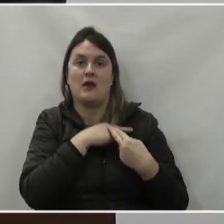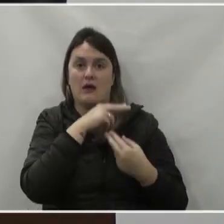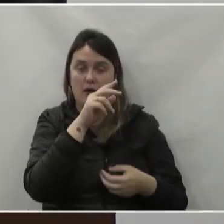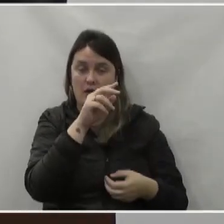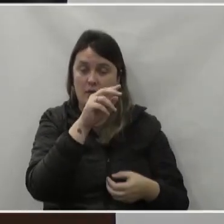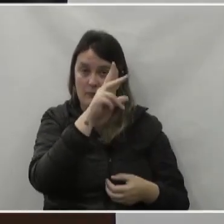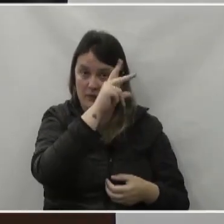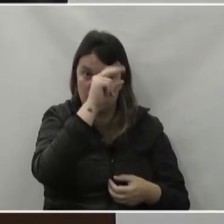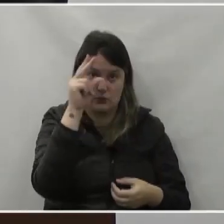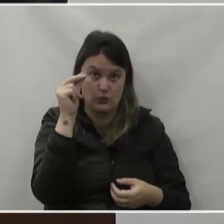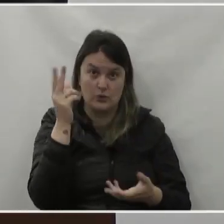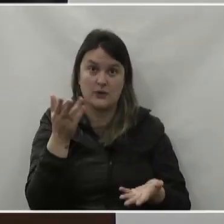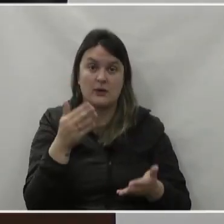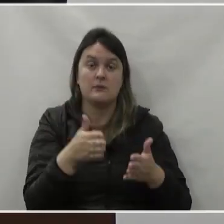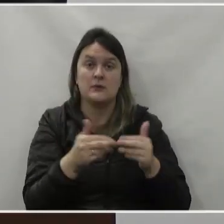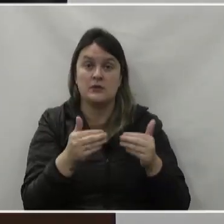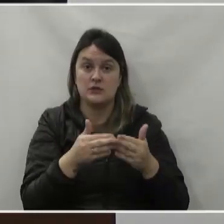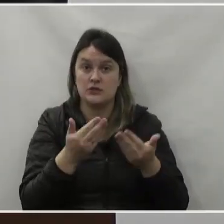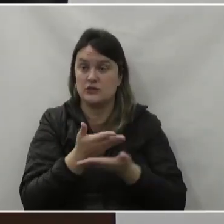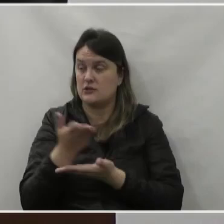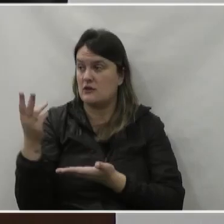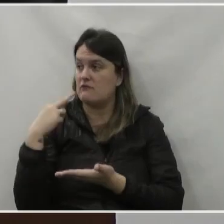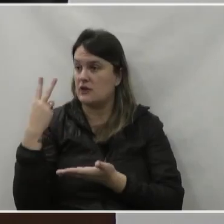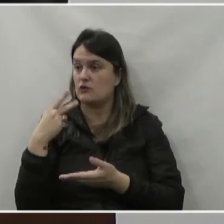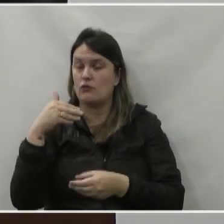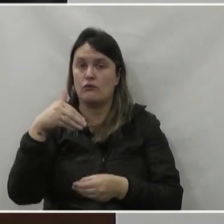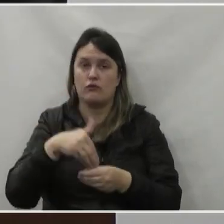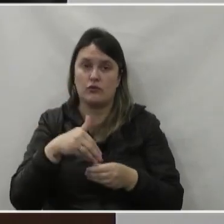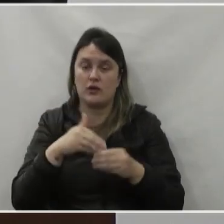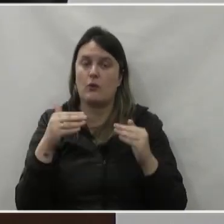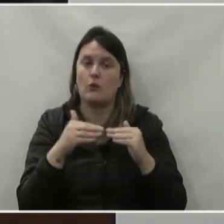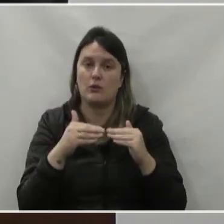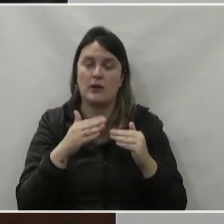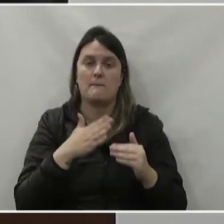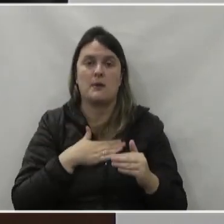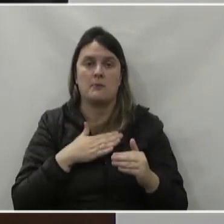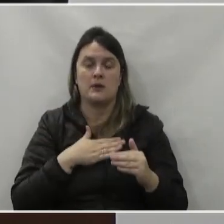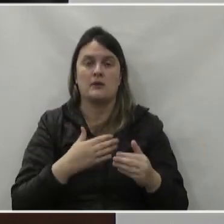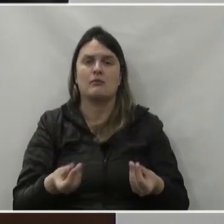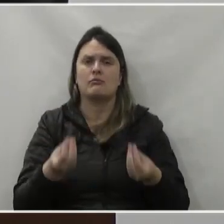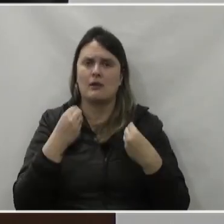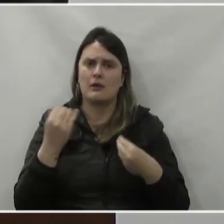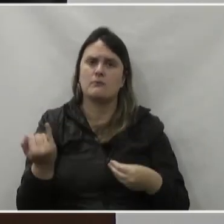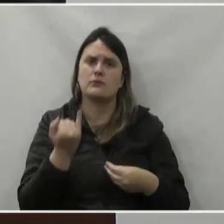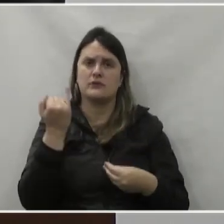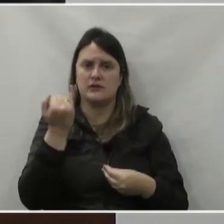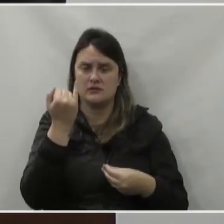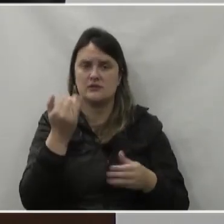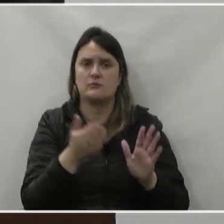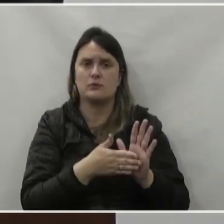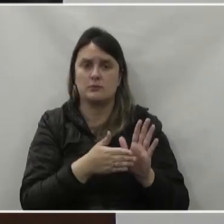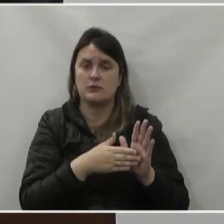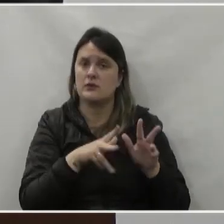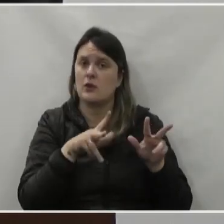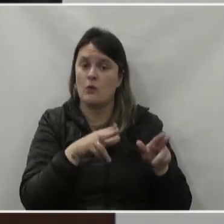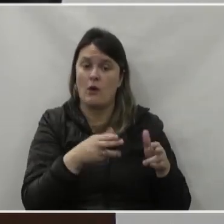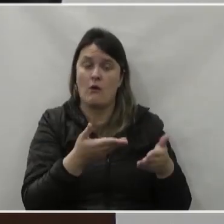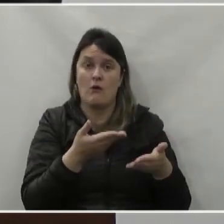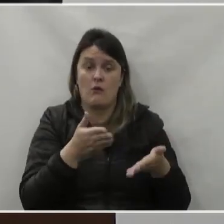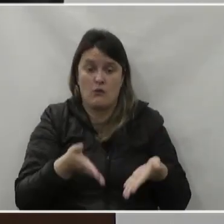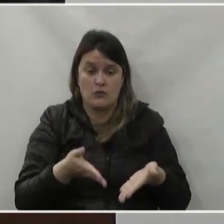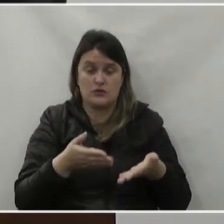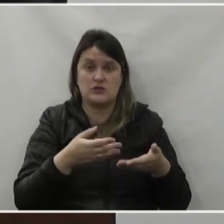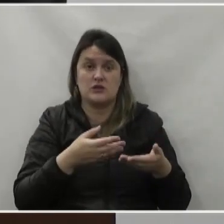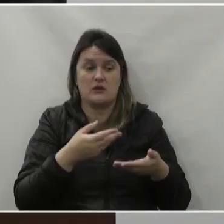público. Então, eu peço que os meus nobres colegas, né, derem importância para esse requerimento, porque assim como ele veio aqui